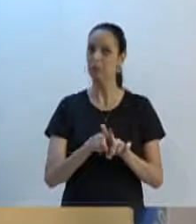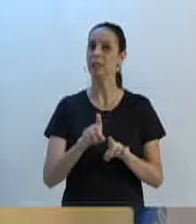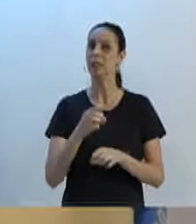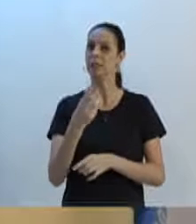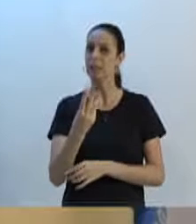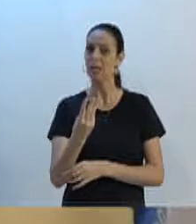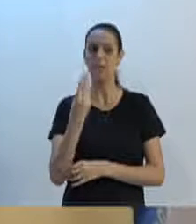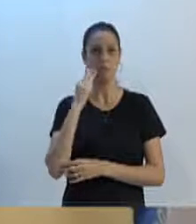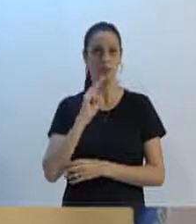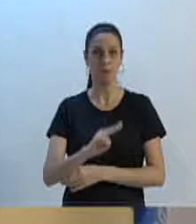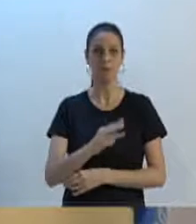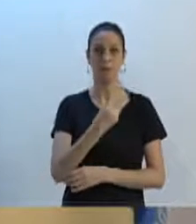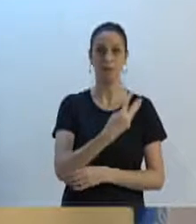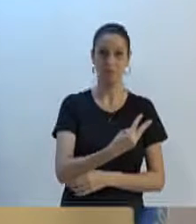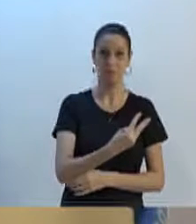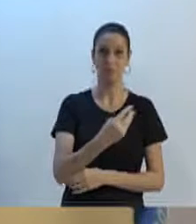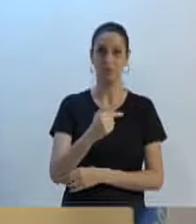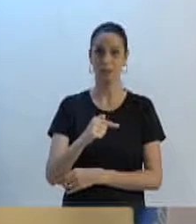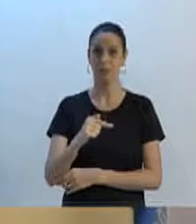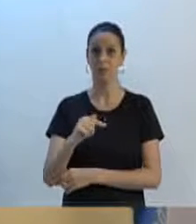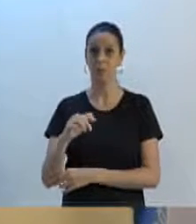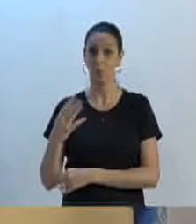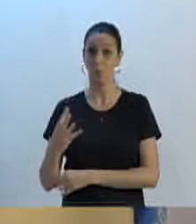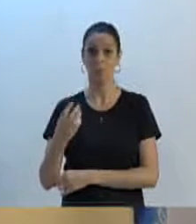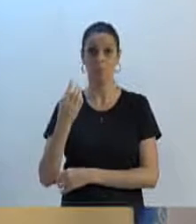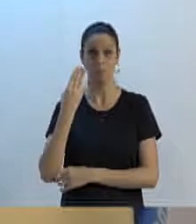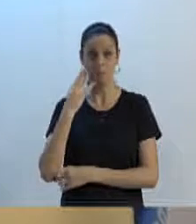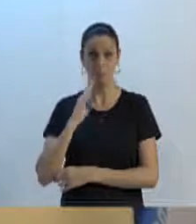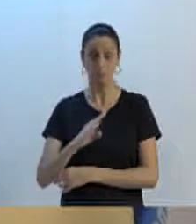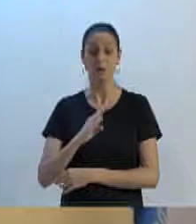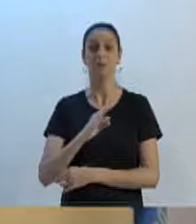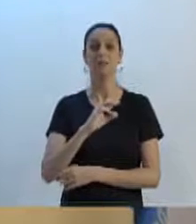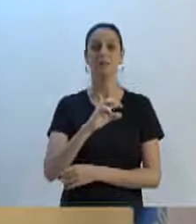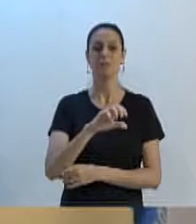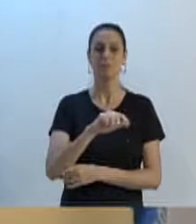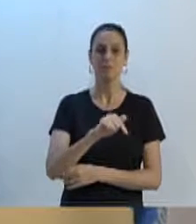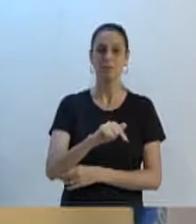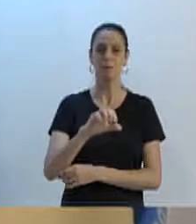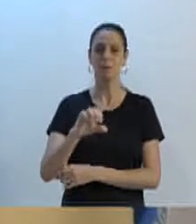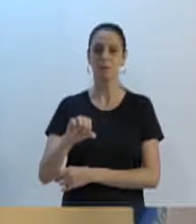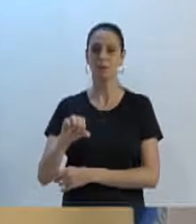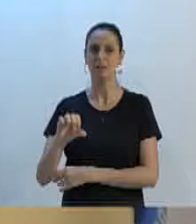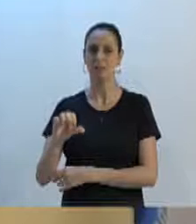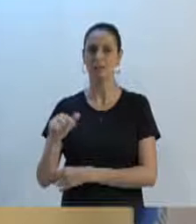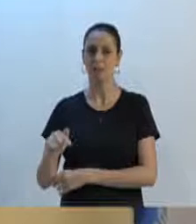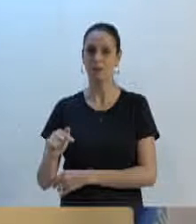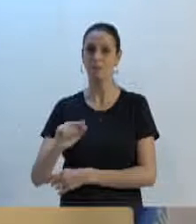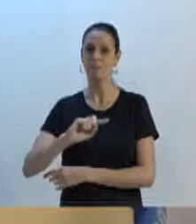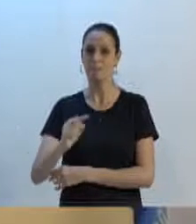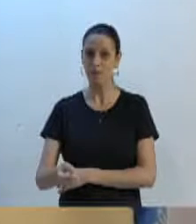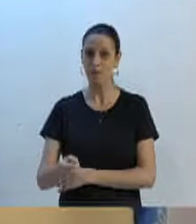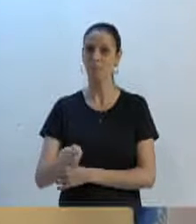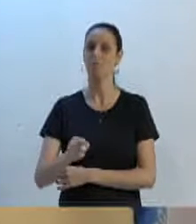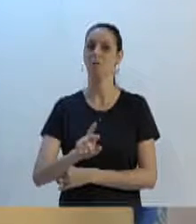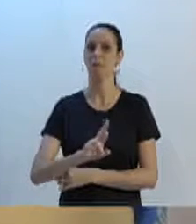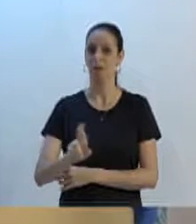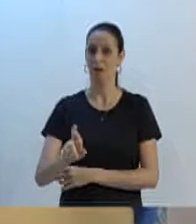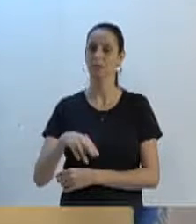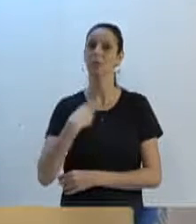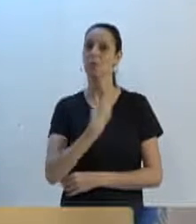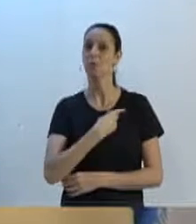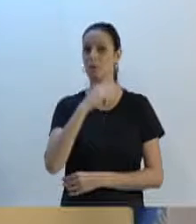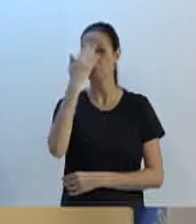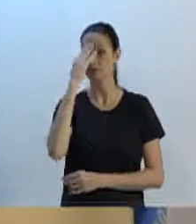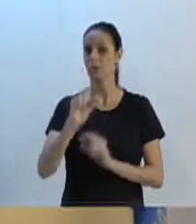trezentos e setenta e quatro milhões novecentos e noventa e sete mil e três reais entendemos que esse